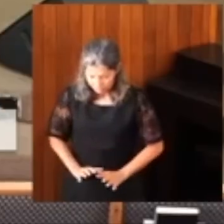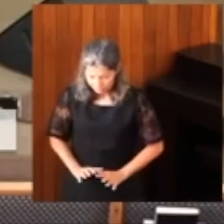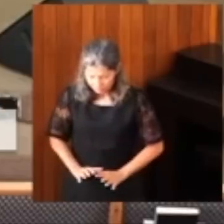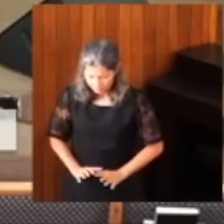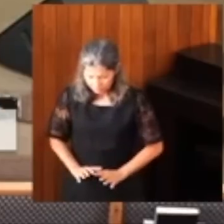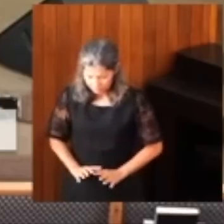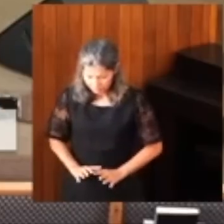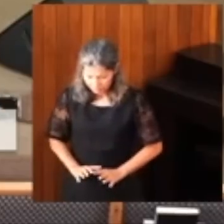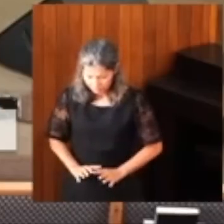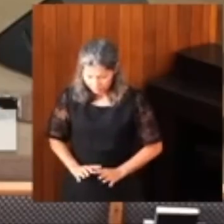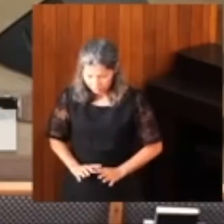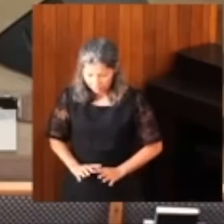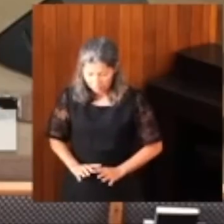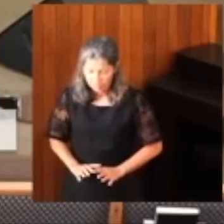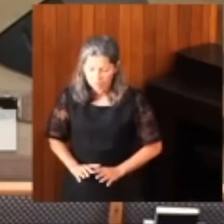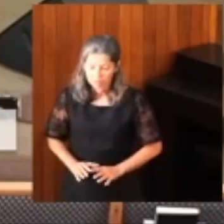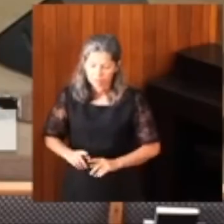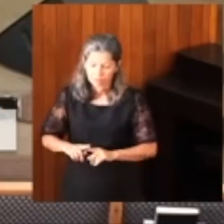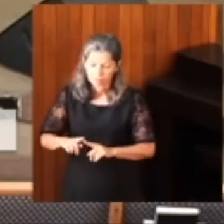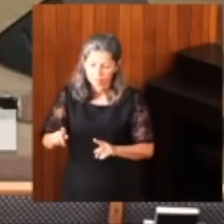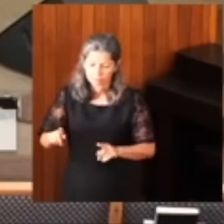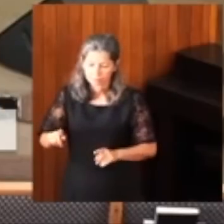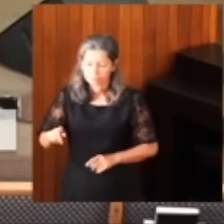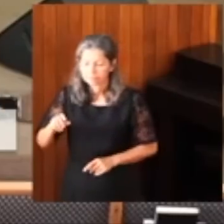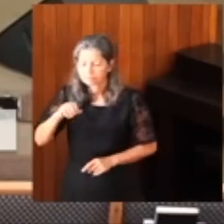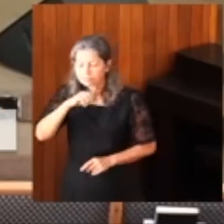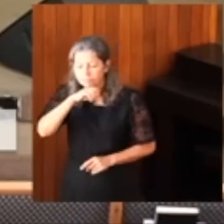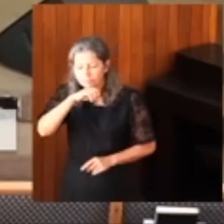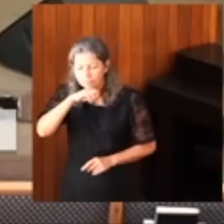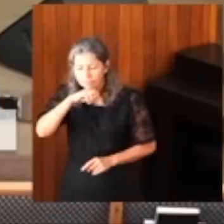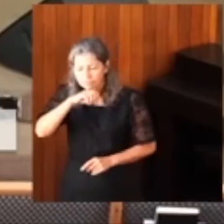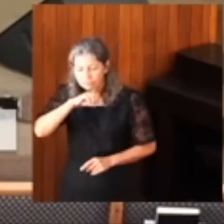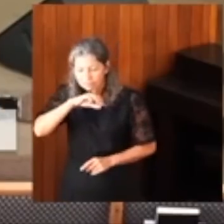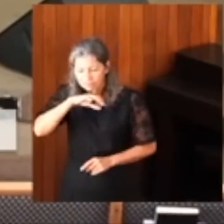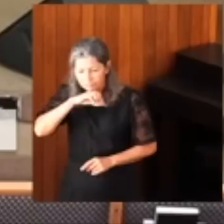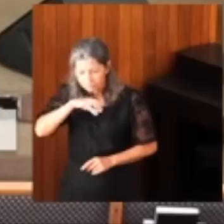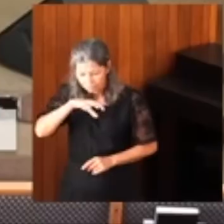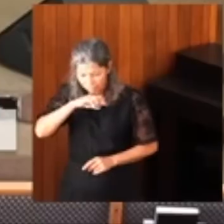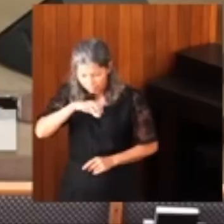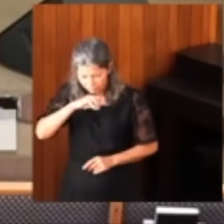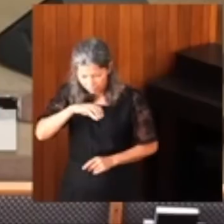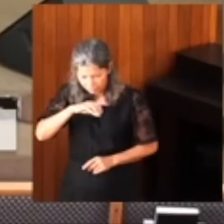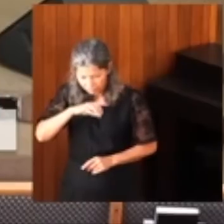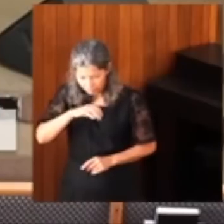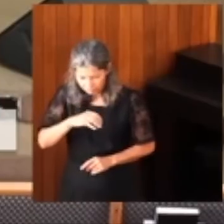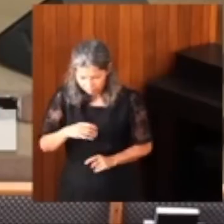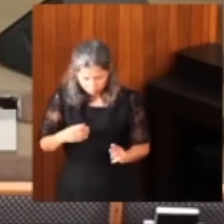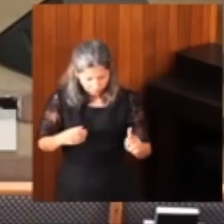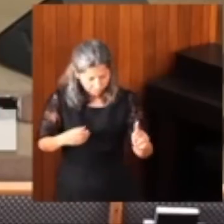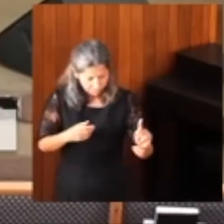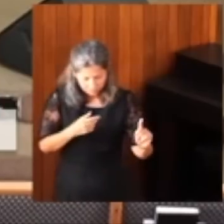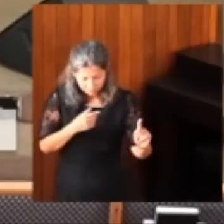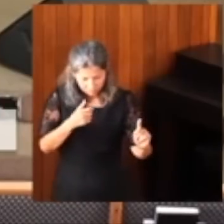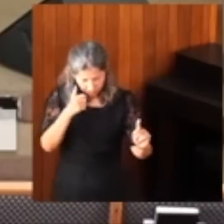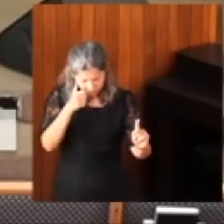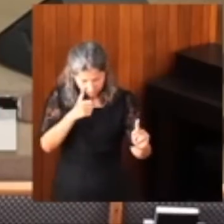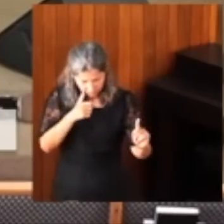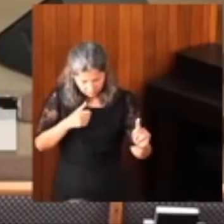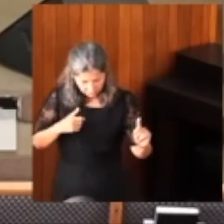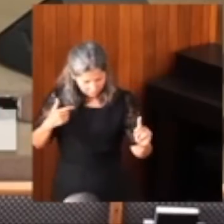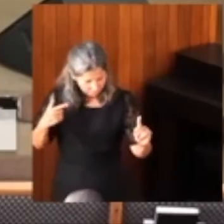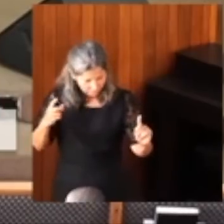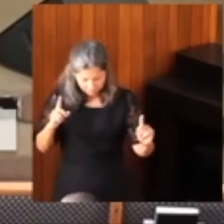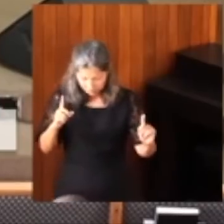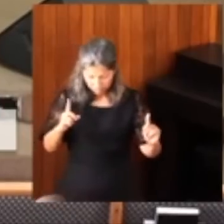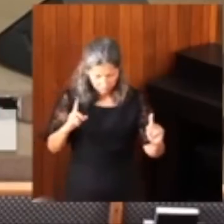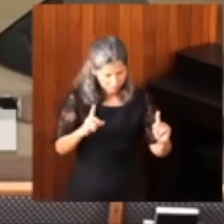terra, perseguiu a mulher que tinha dado à luz um filho homem. Mas foram dadas à mulher 2 asas da grande águia, para